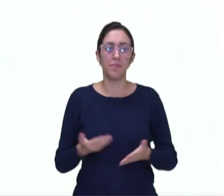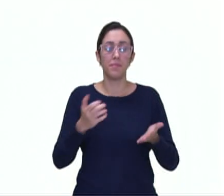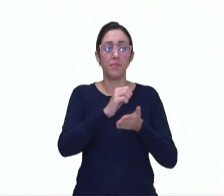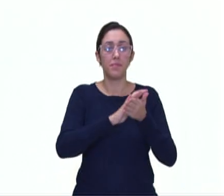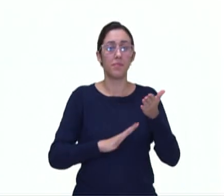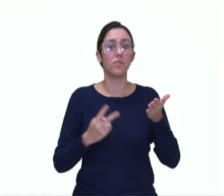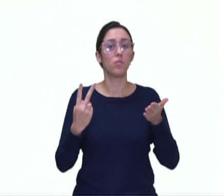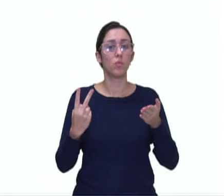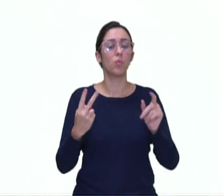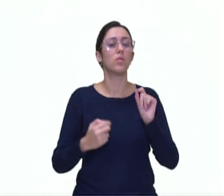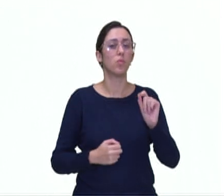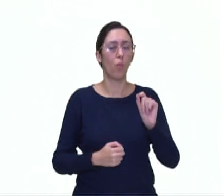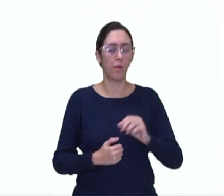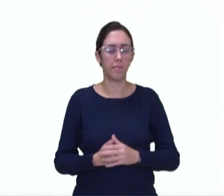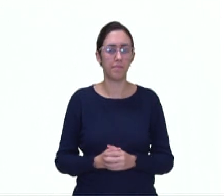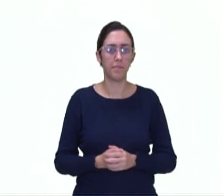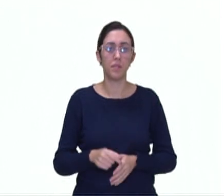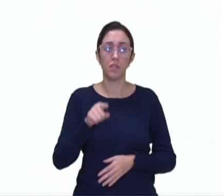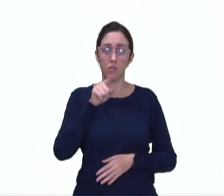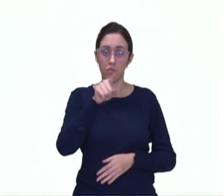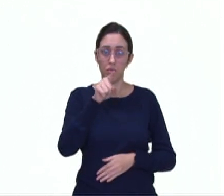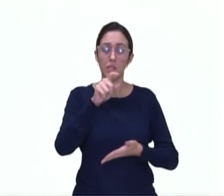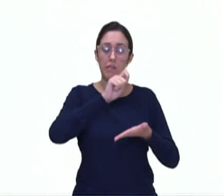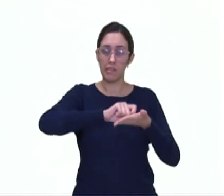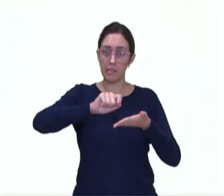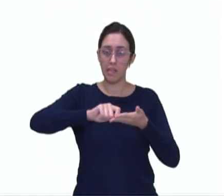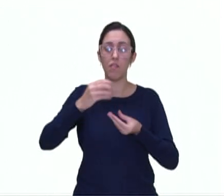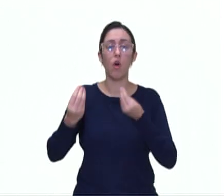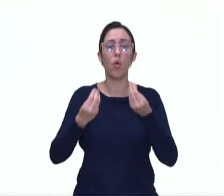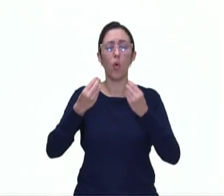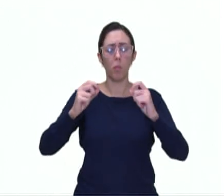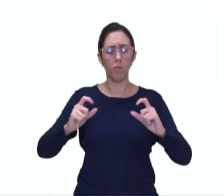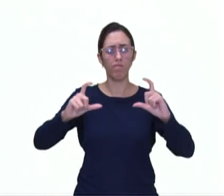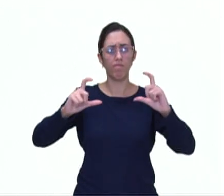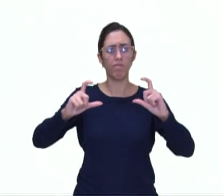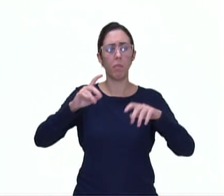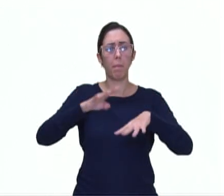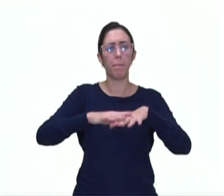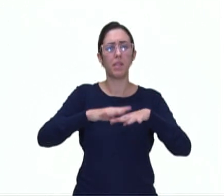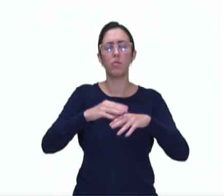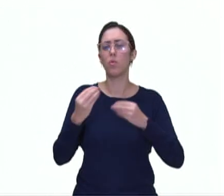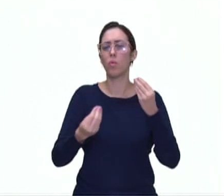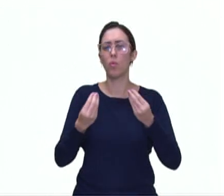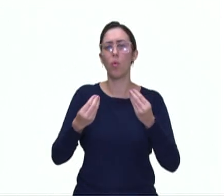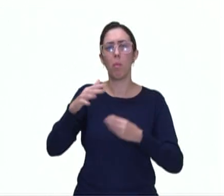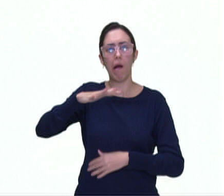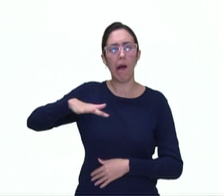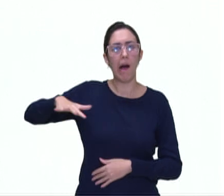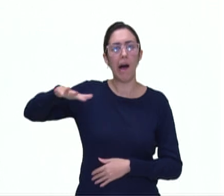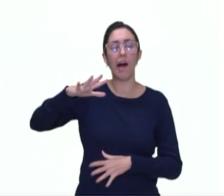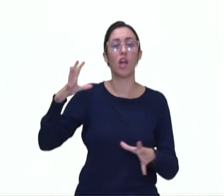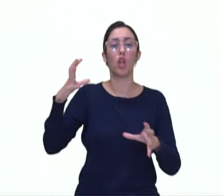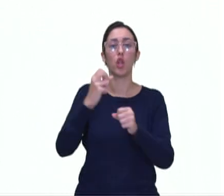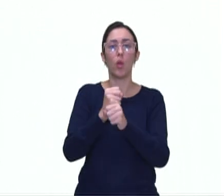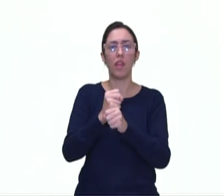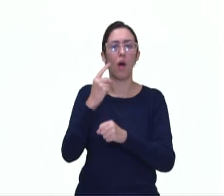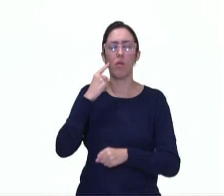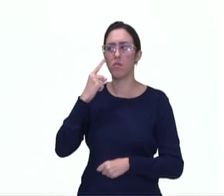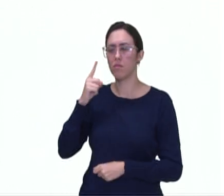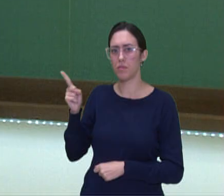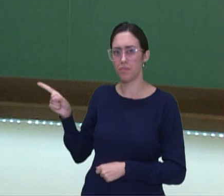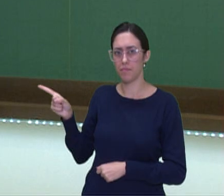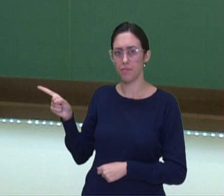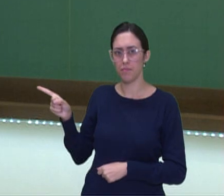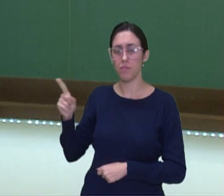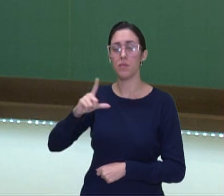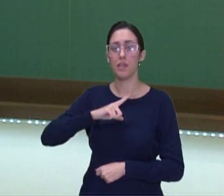2, ele fala assim, ó. Escreva a expressão algébrica que representa a área total da figura abaixo. Então, eu tenho